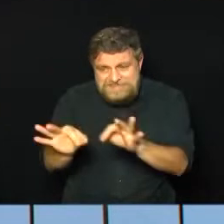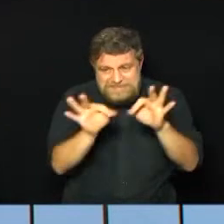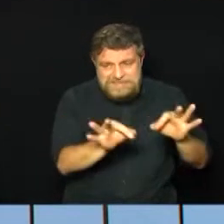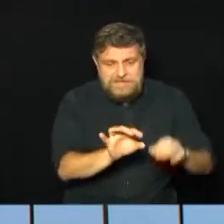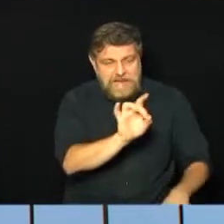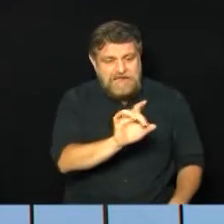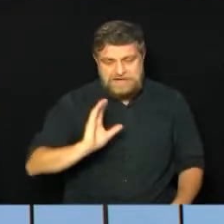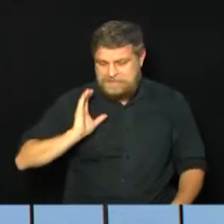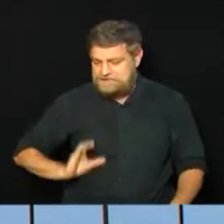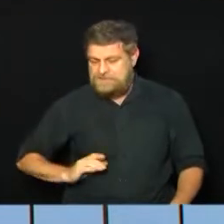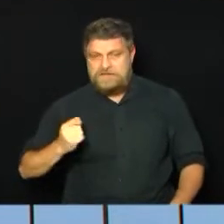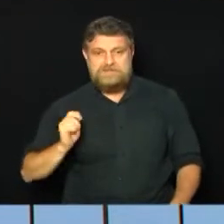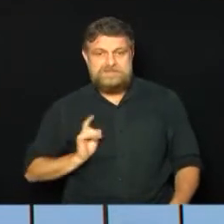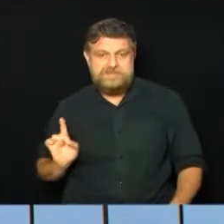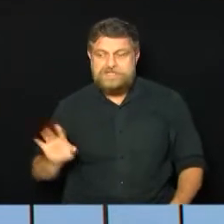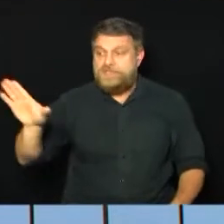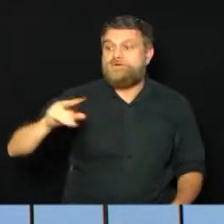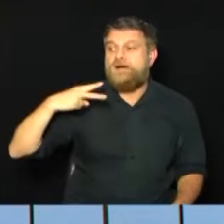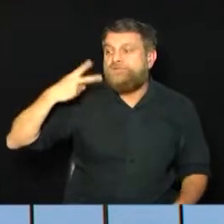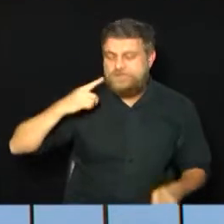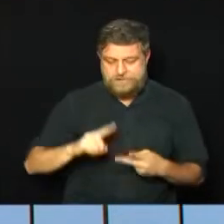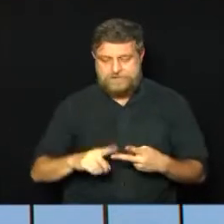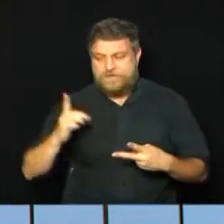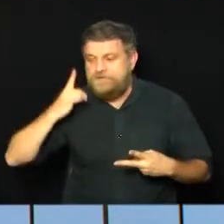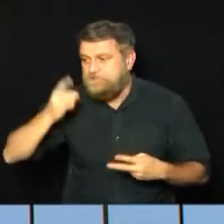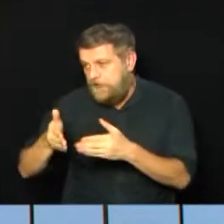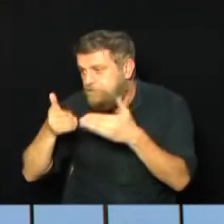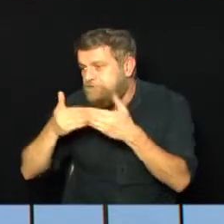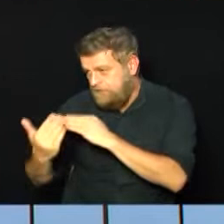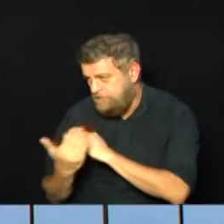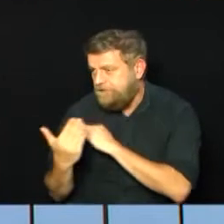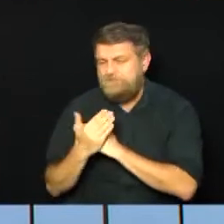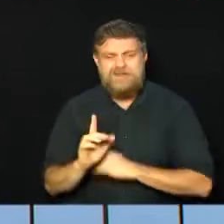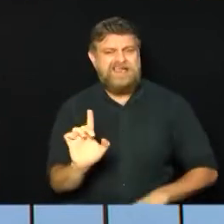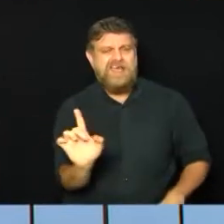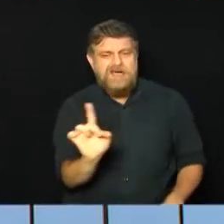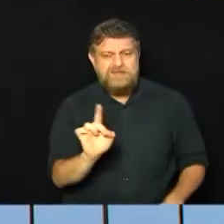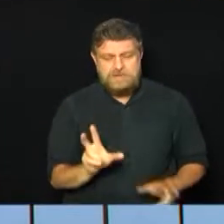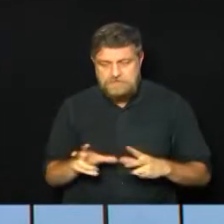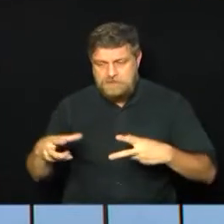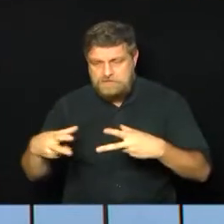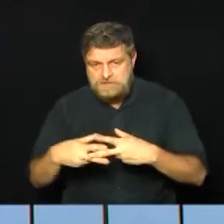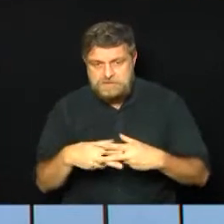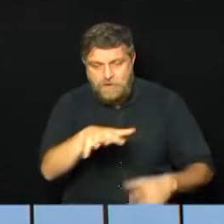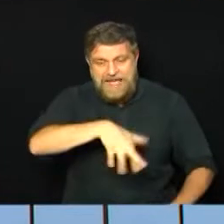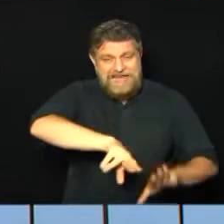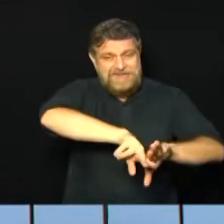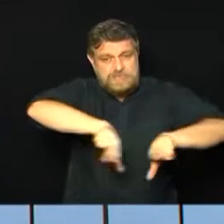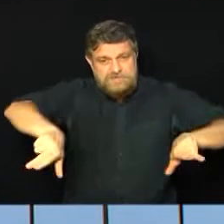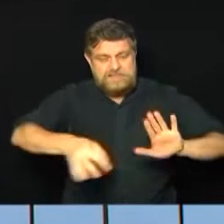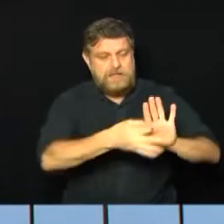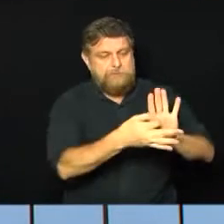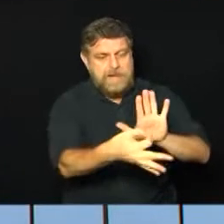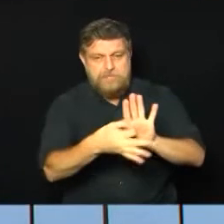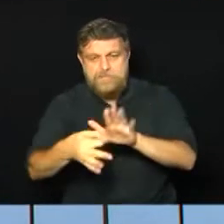os seus problemas, que não precise recorrer a um vereador, um deputado, nem nada disso, né? Então, essa comissão ouviu todos esses setores, os problemas são todos